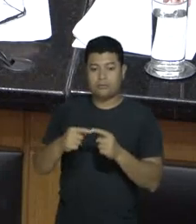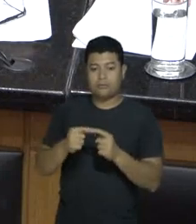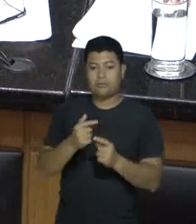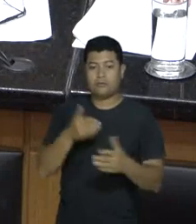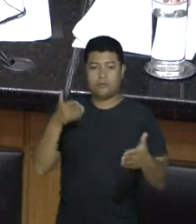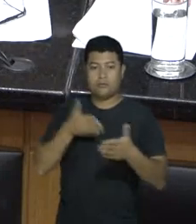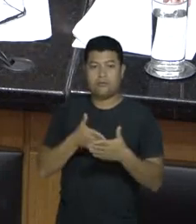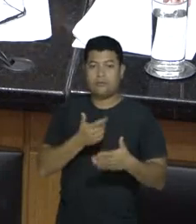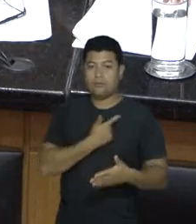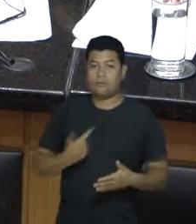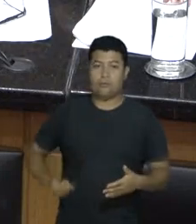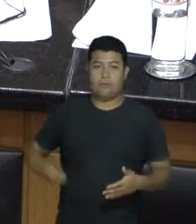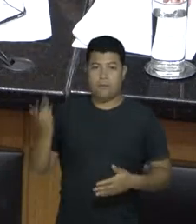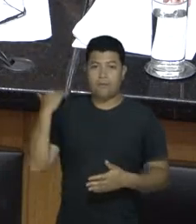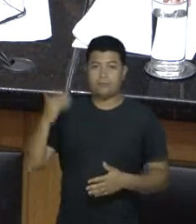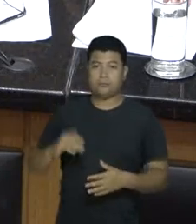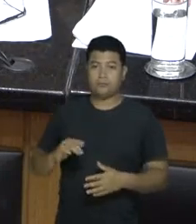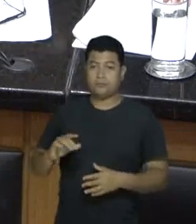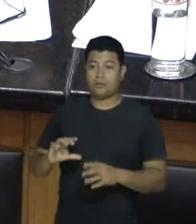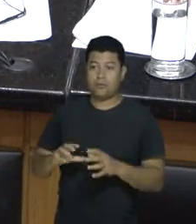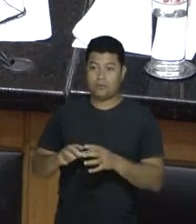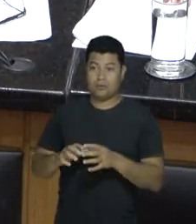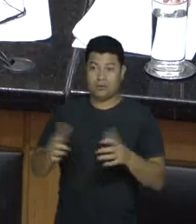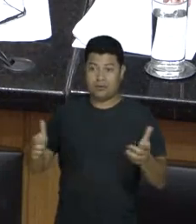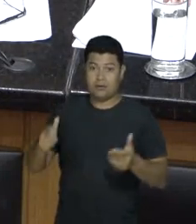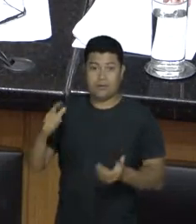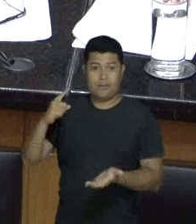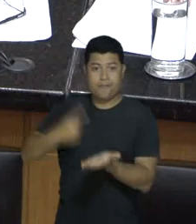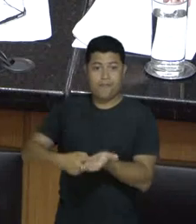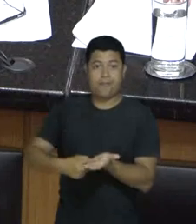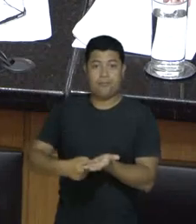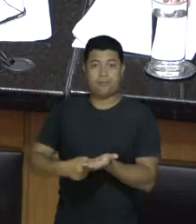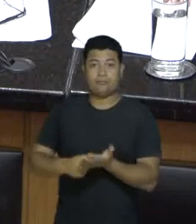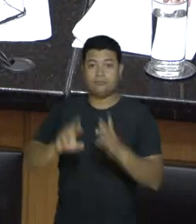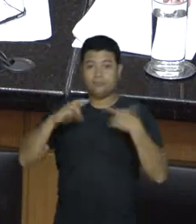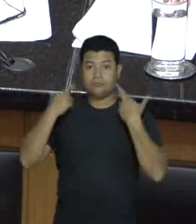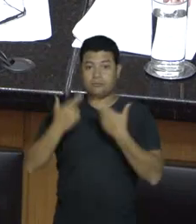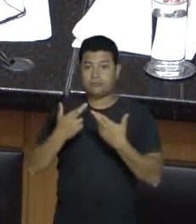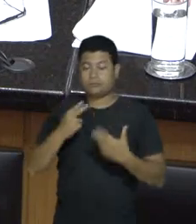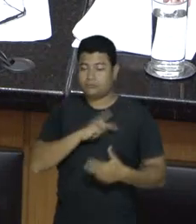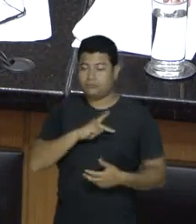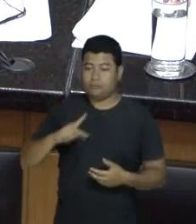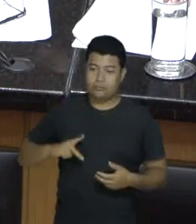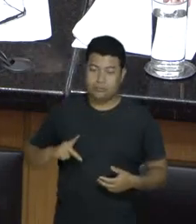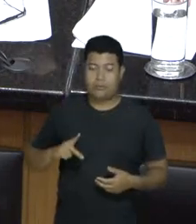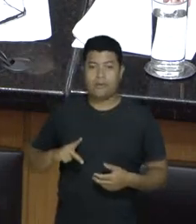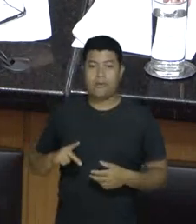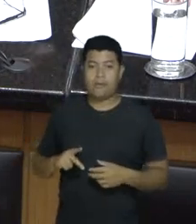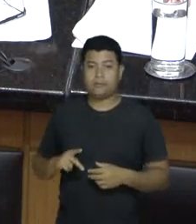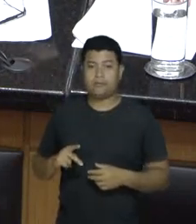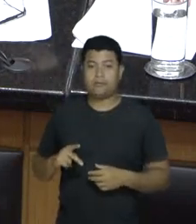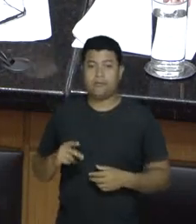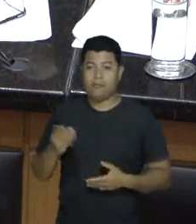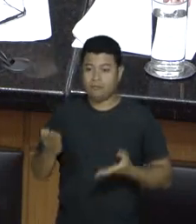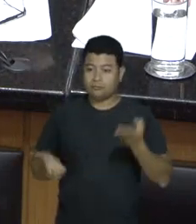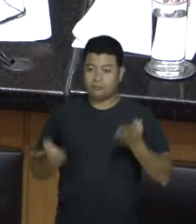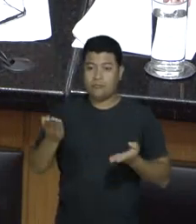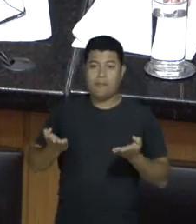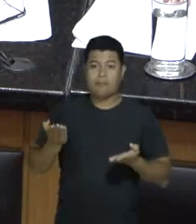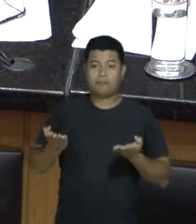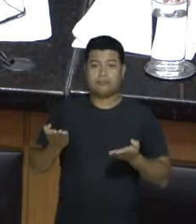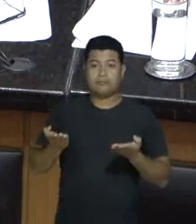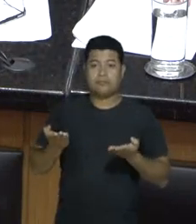razão de um grande acordo feito nesta casa, incluindo com a audiência pública, para equalizar um grande